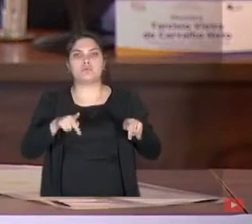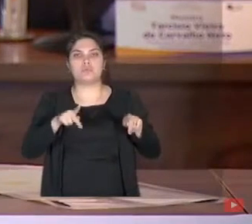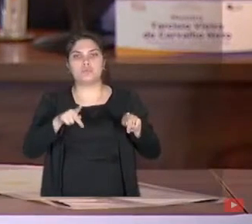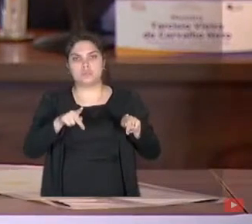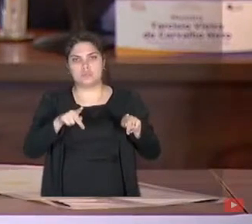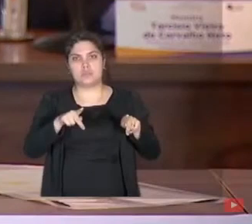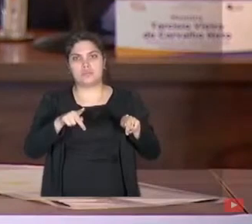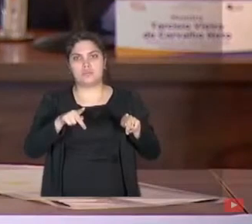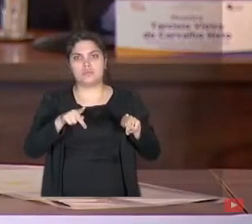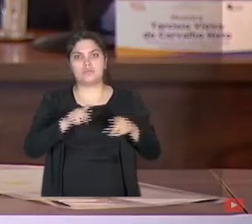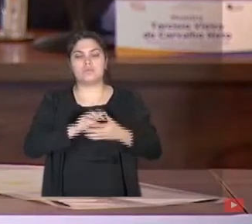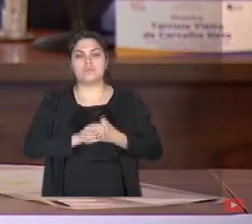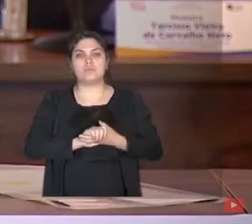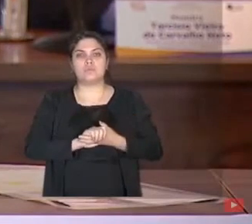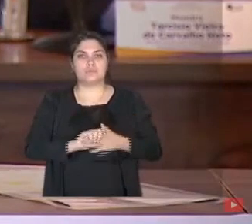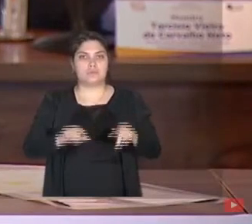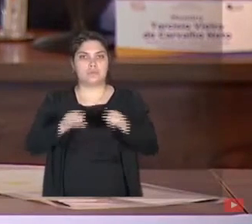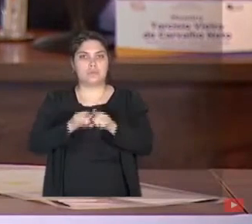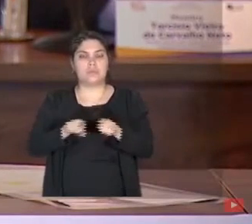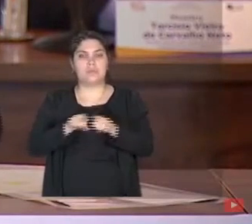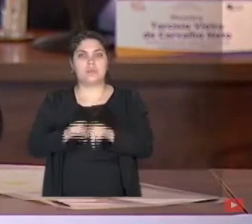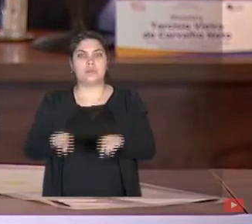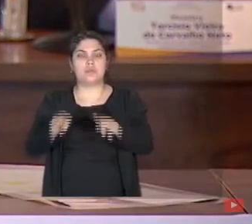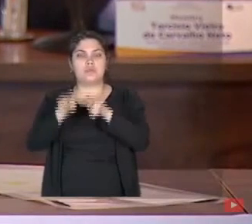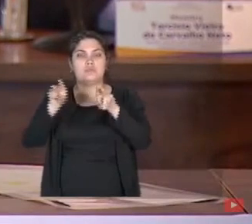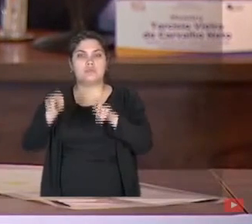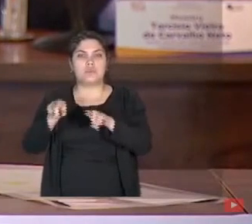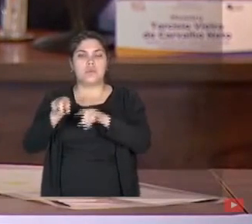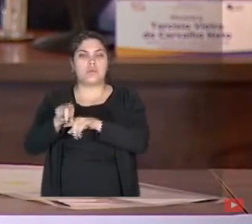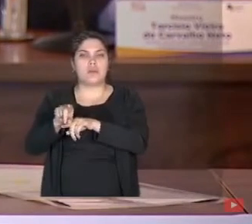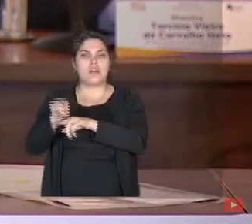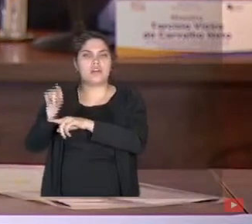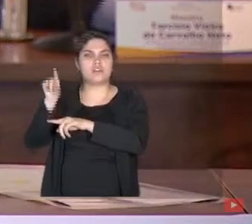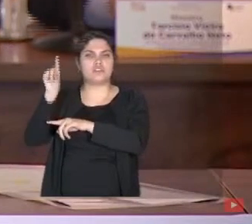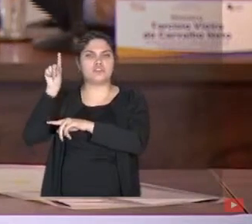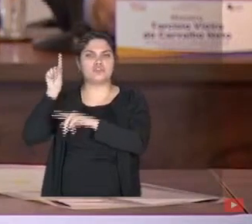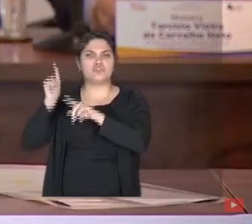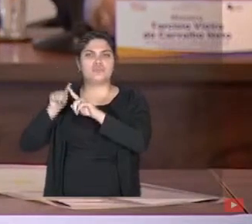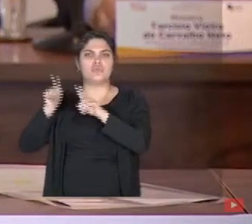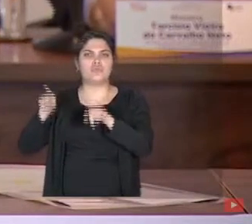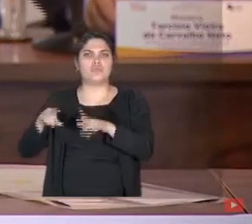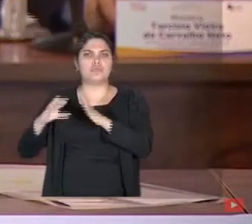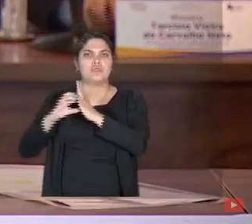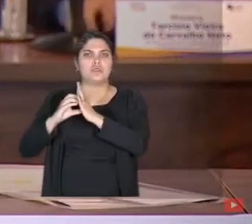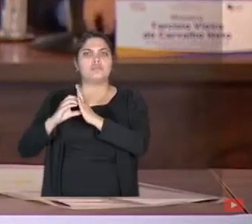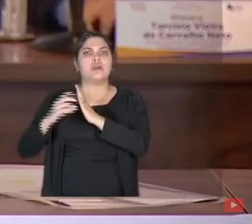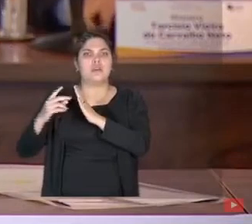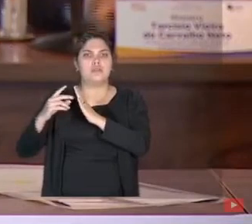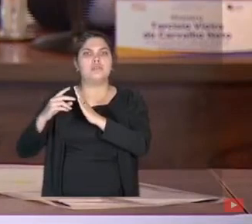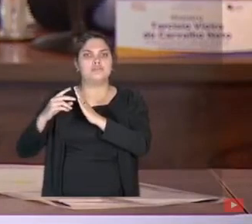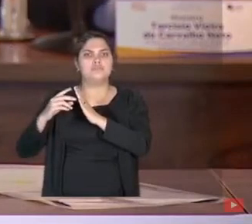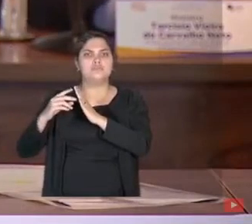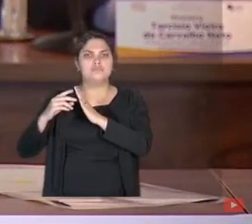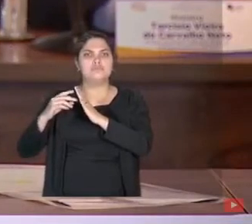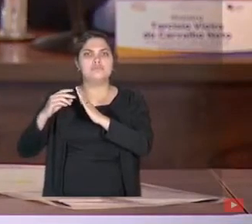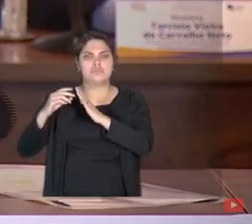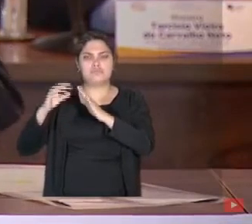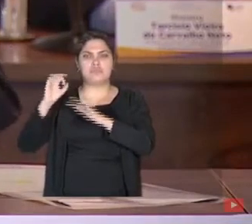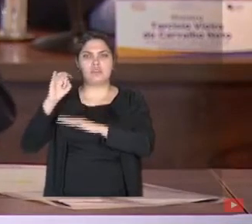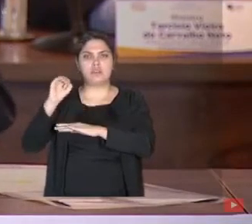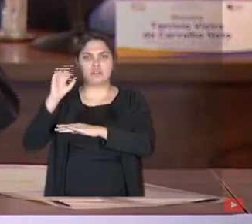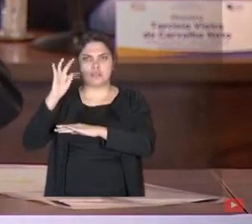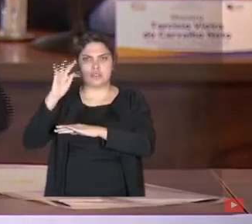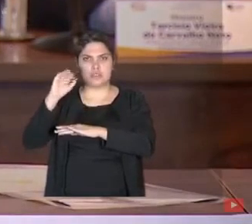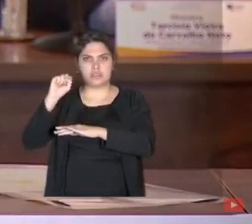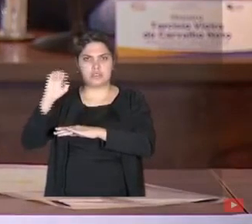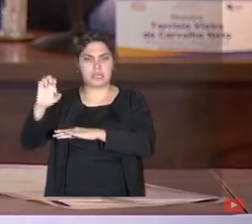aposentados e sobre antigos funcionários do Tribunal Superior Eleitoral. Portanto, um